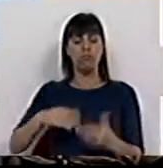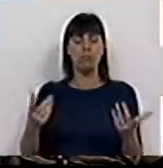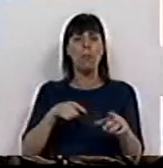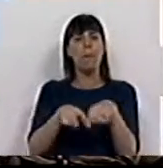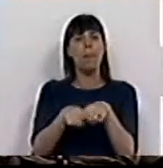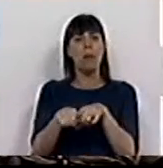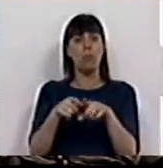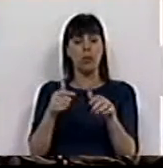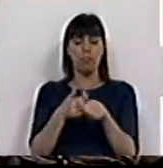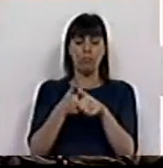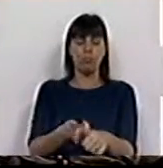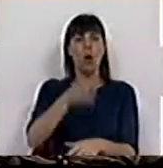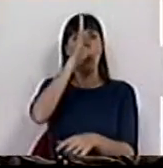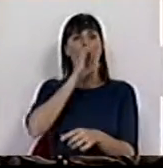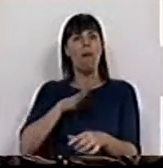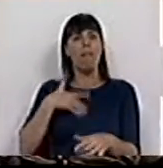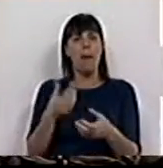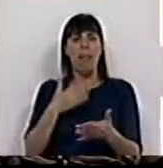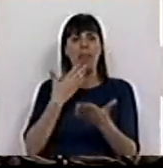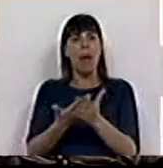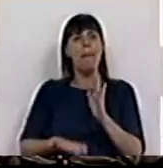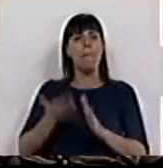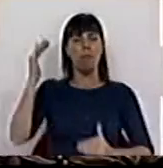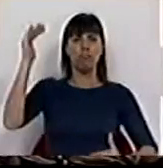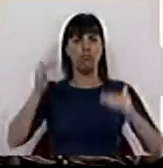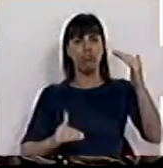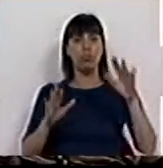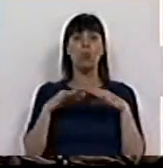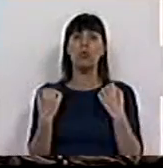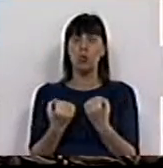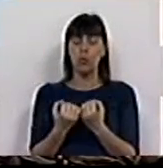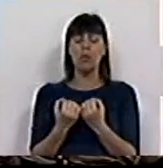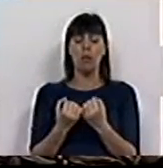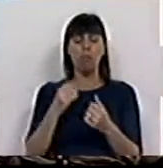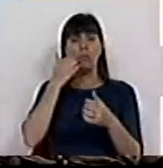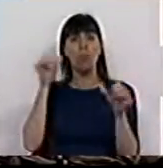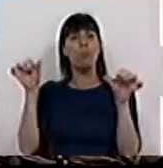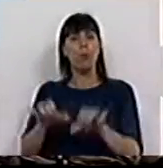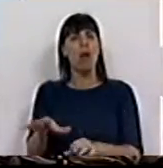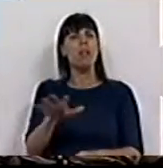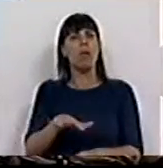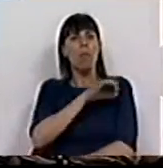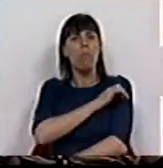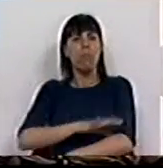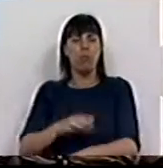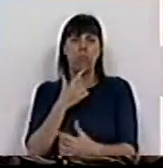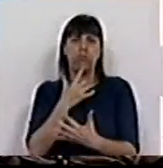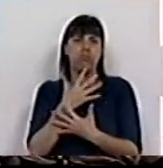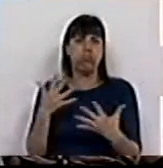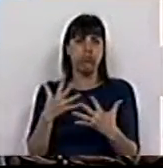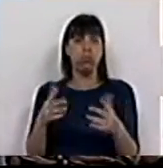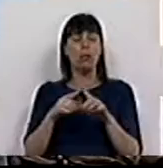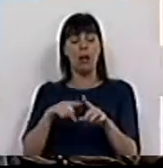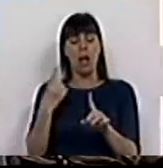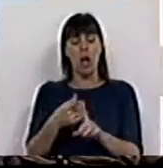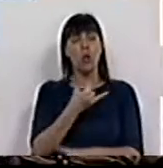as políticas seguidas pelo Governo aumentaram ainda mais a desigualdade social e agravaram as situações de pobreza extrema.